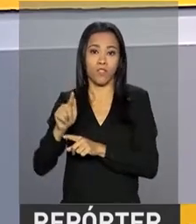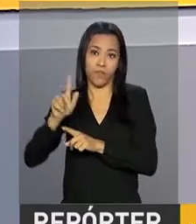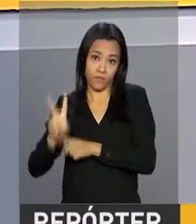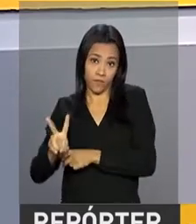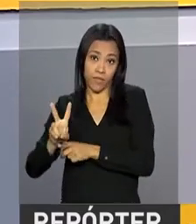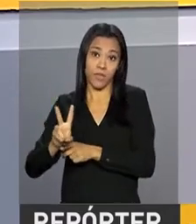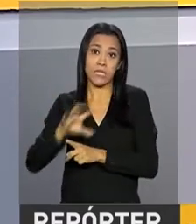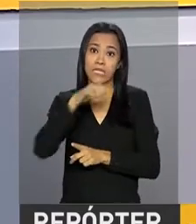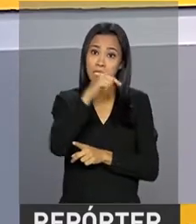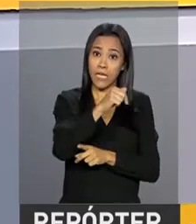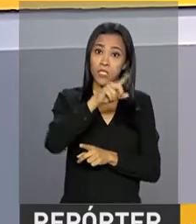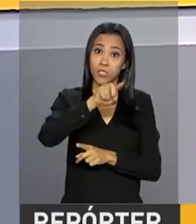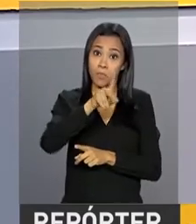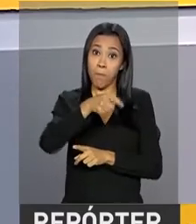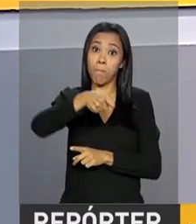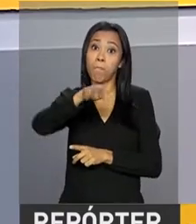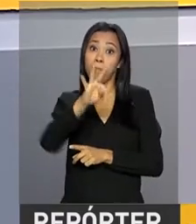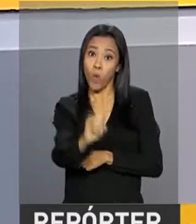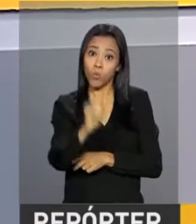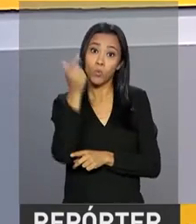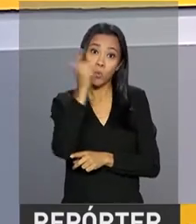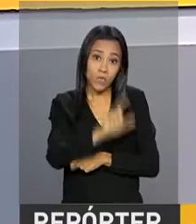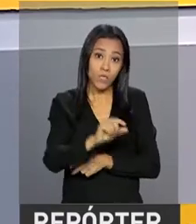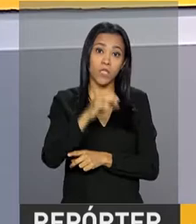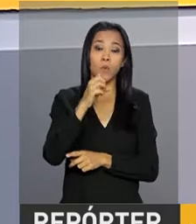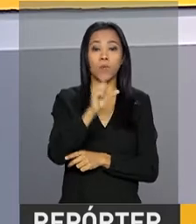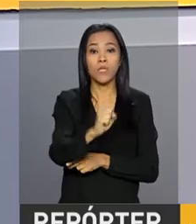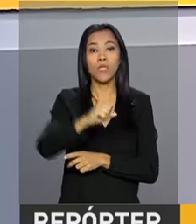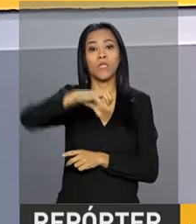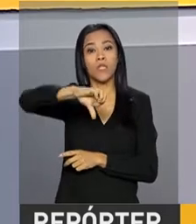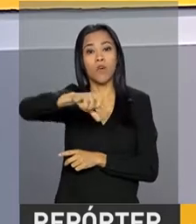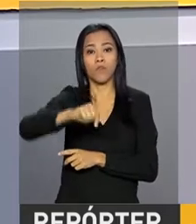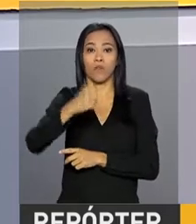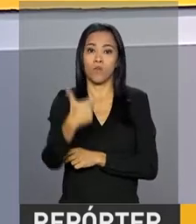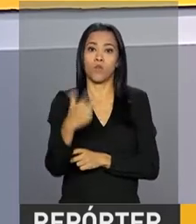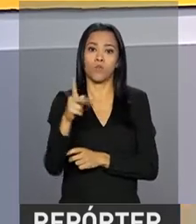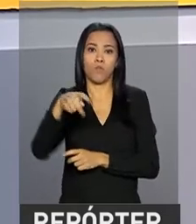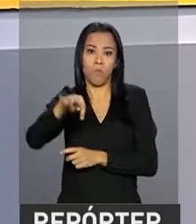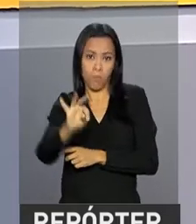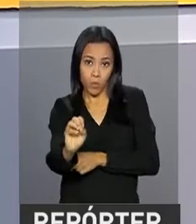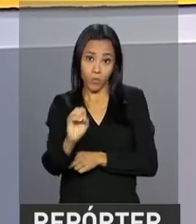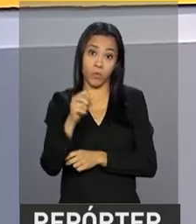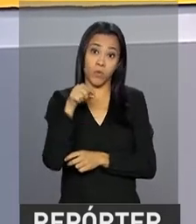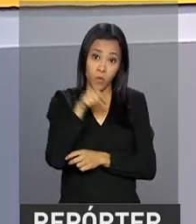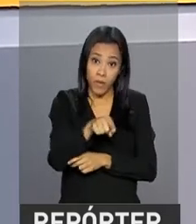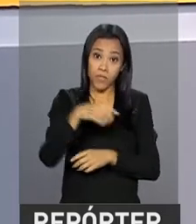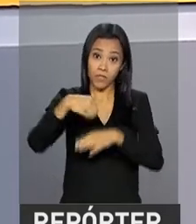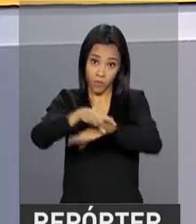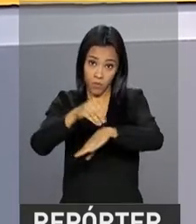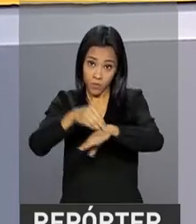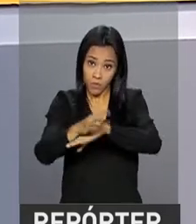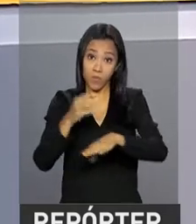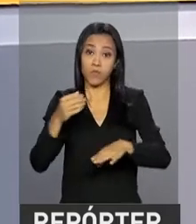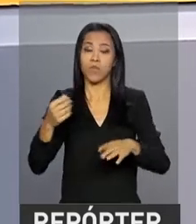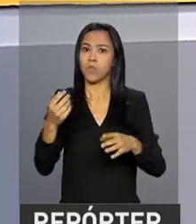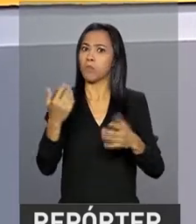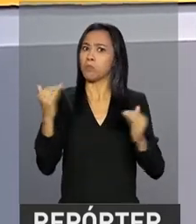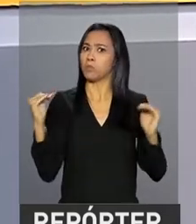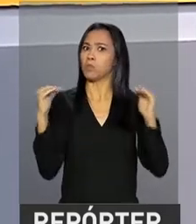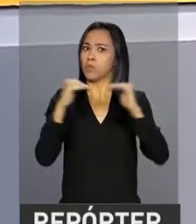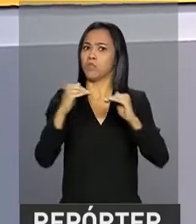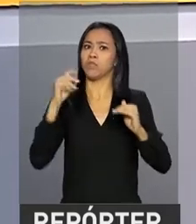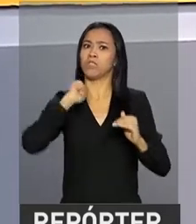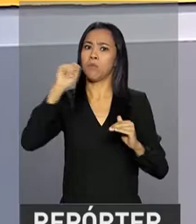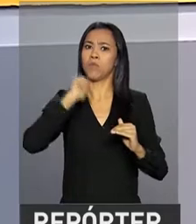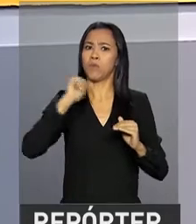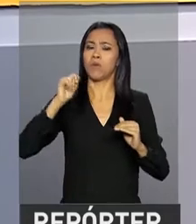setembro, atingindo assim 89,2 pontos. Com o resultado, o indicador retornou ao nível de abril e interrompeu